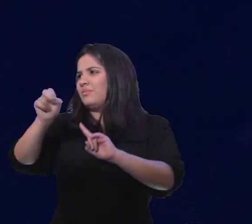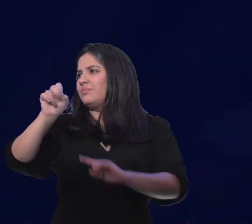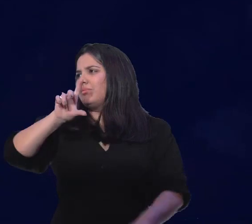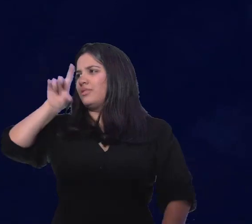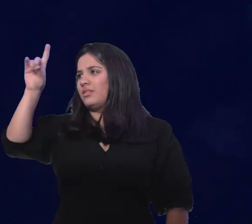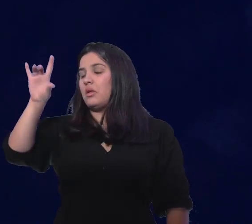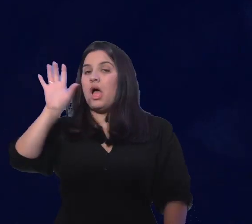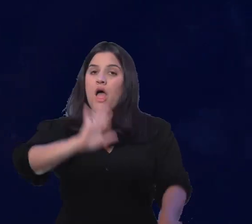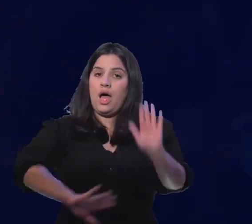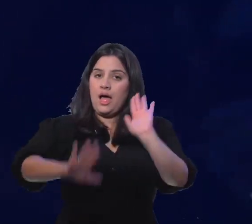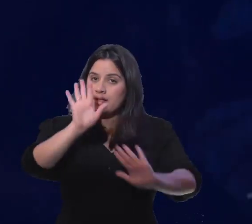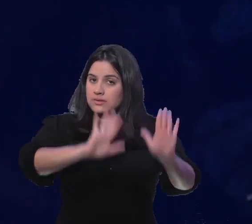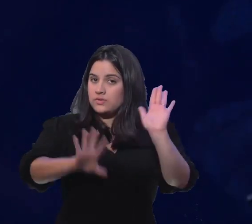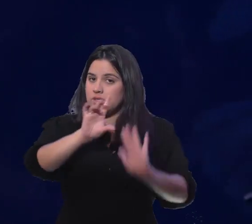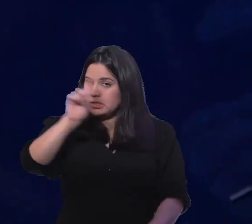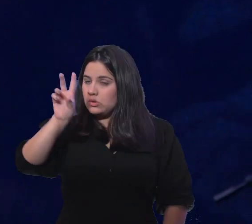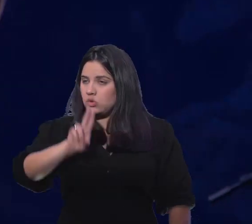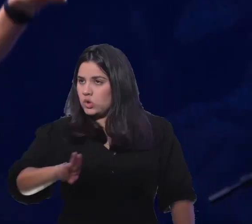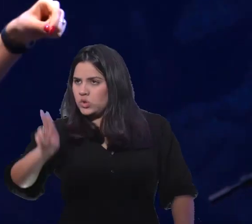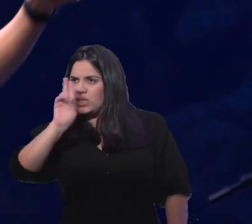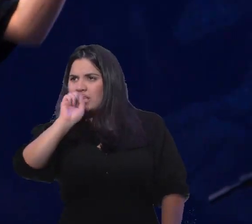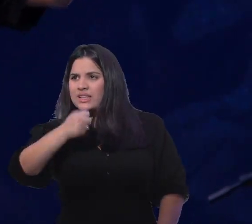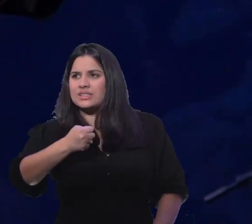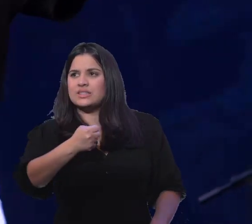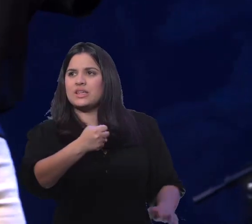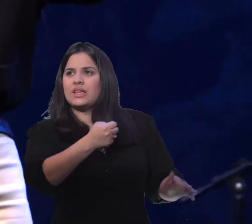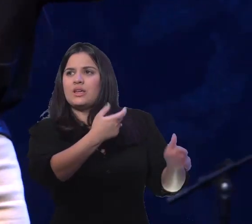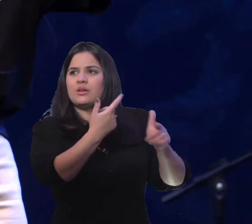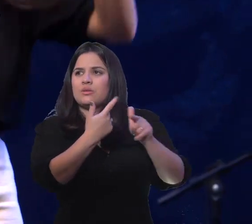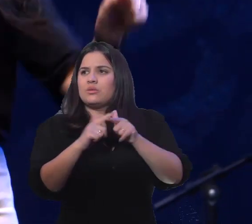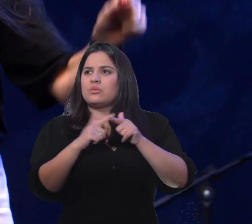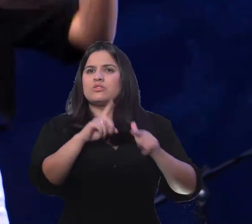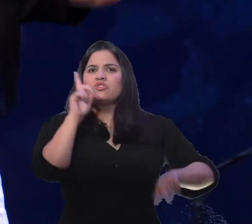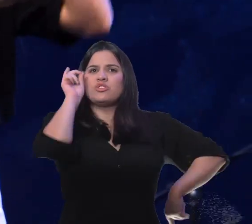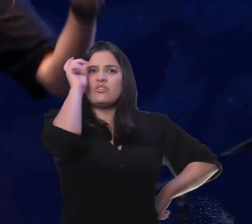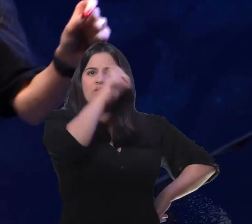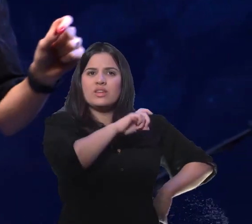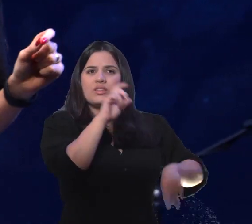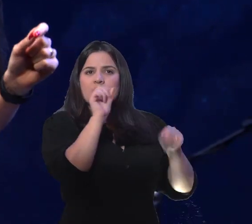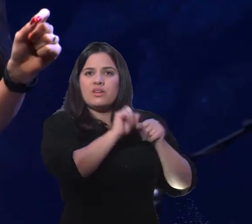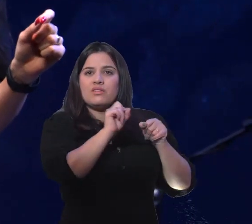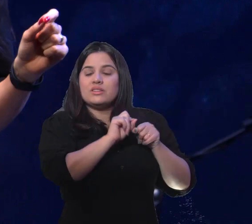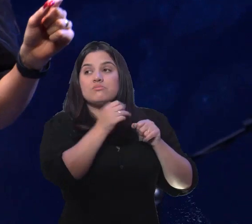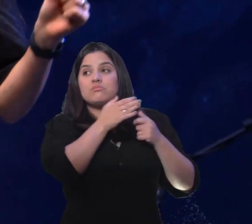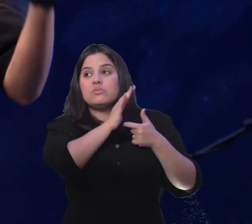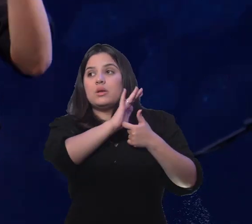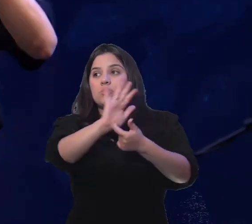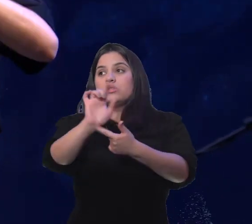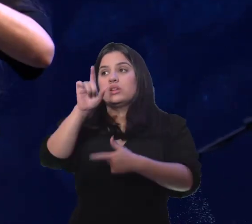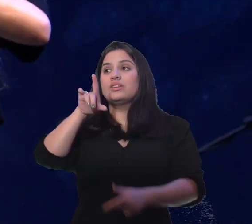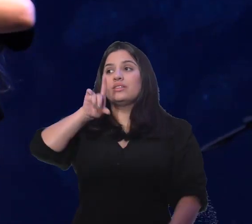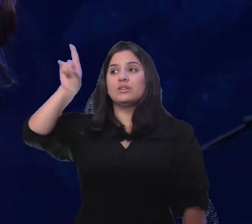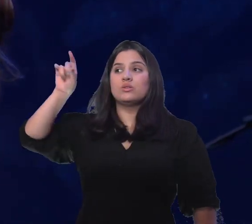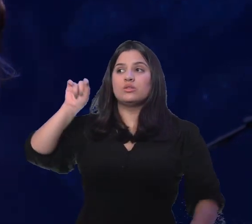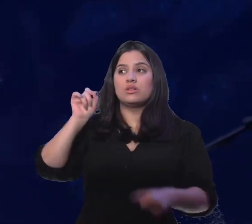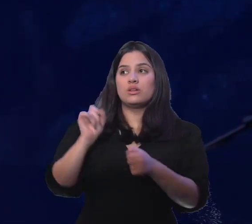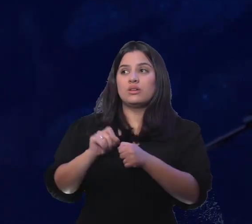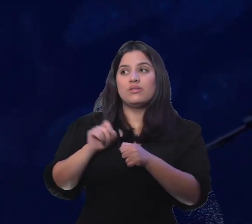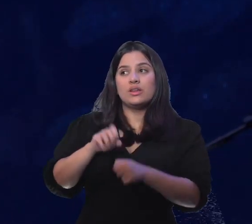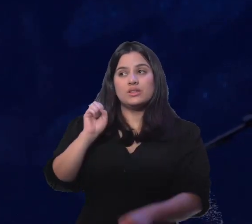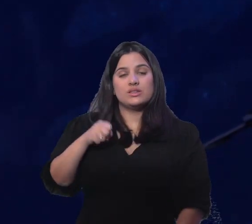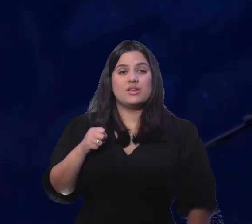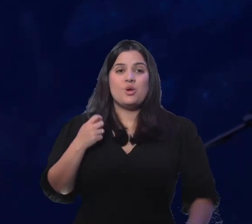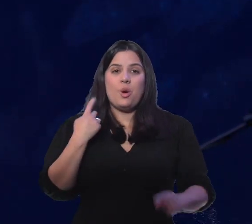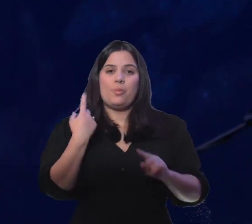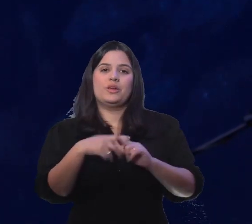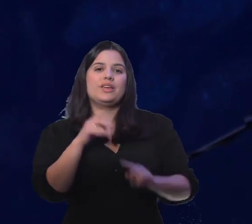vai usar os meios mais difíceis para fazer um negócio para mostrar que foi Ele que fez. Porque se for do jeito mais